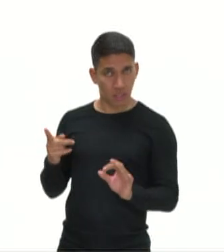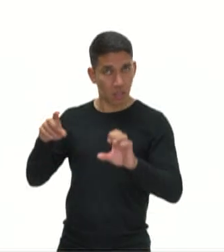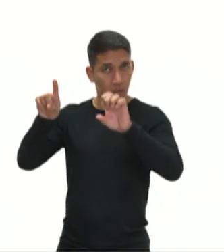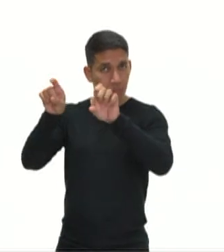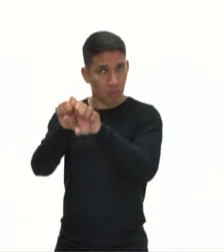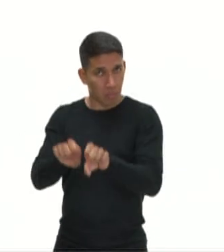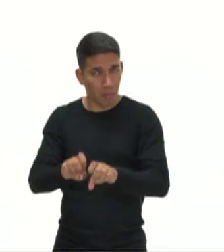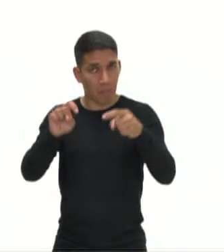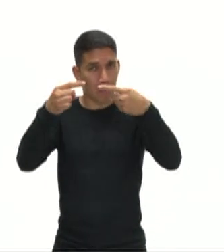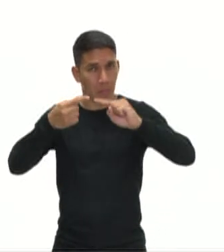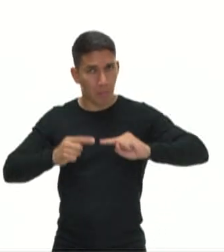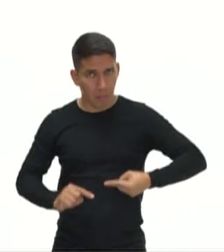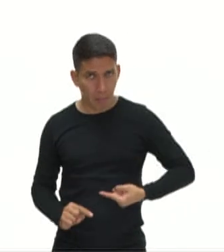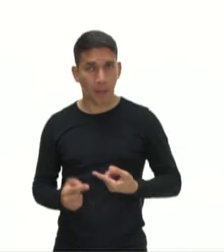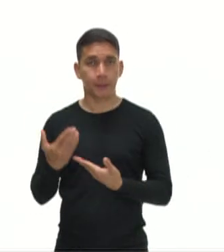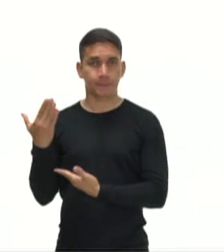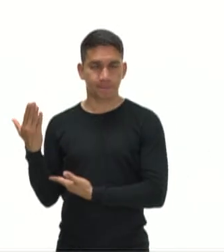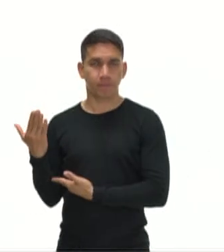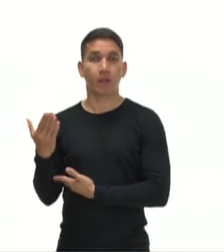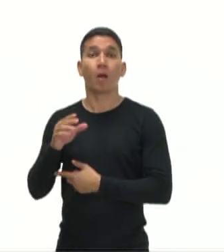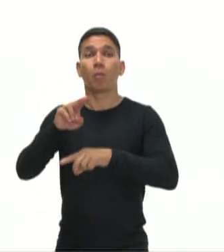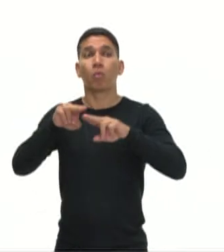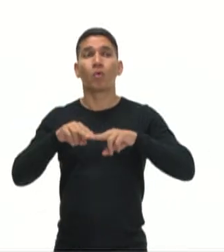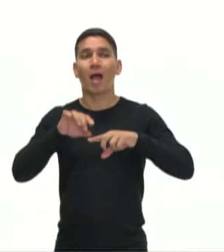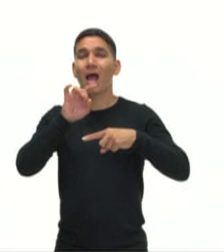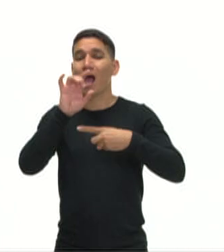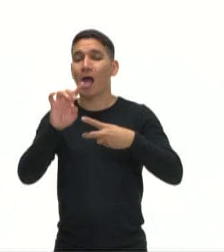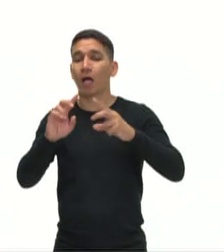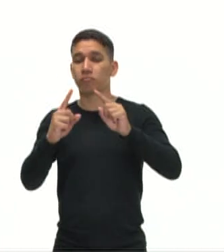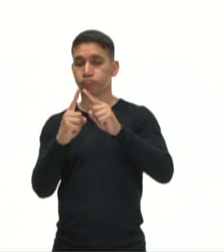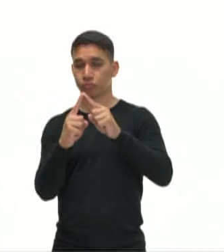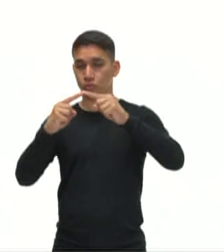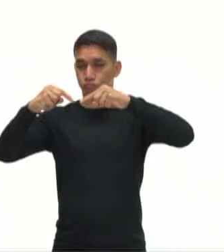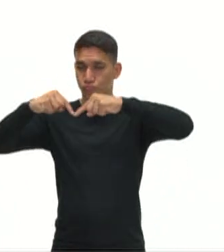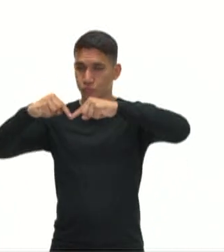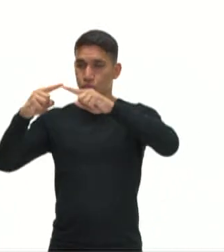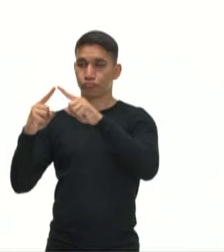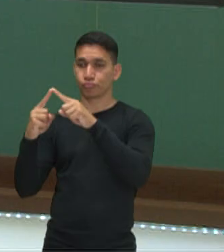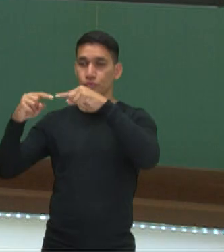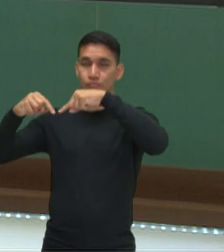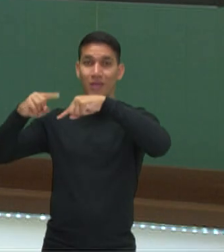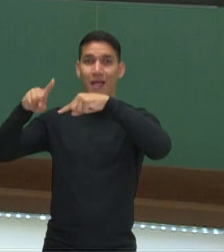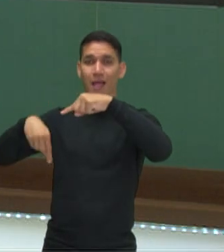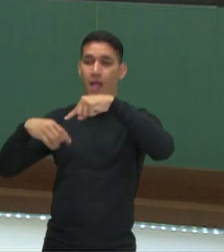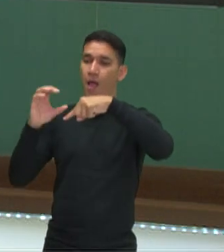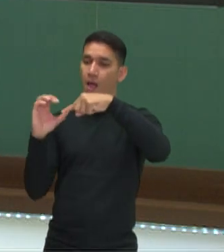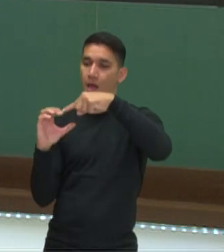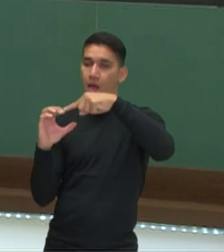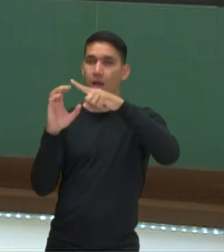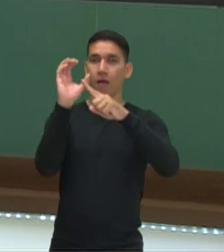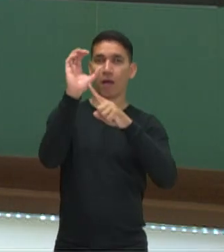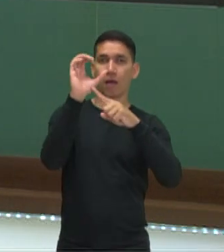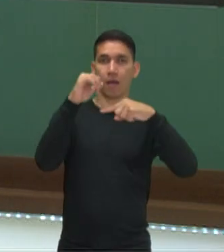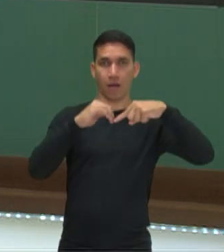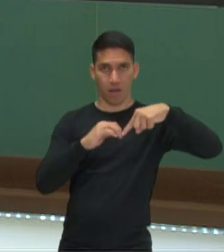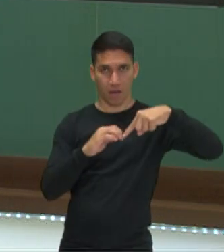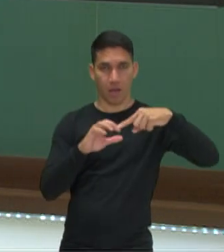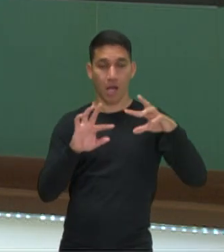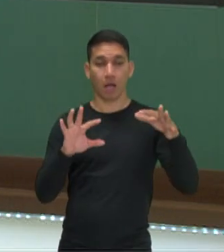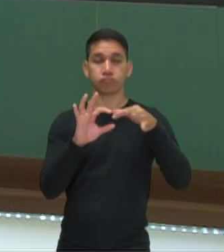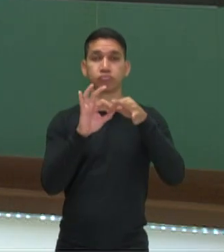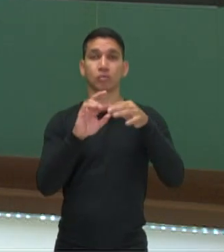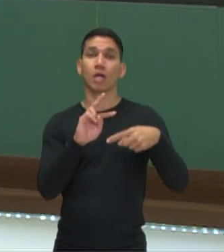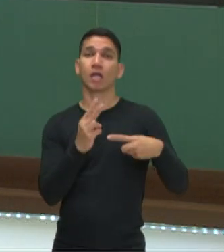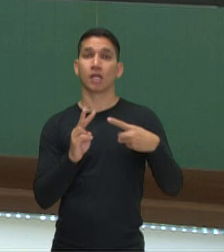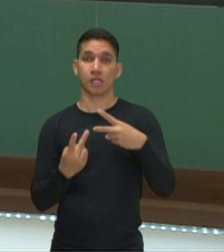do polietileno. Então, cada vérticezinho aqui nós temos um carbono com os seus respectivos hidrogênios. Está aqui indicado